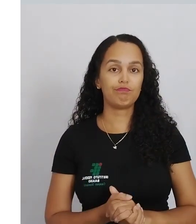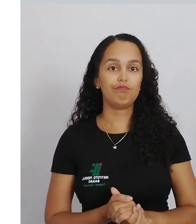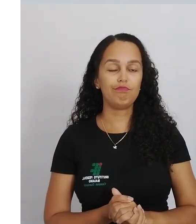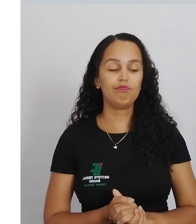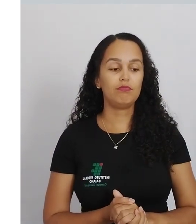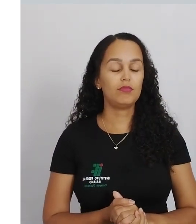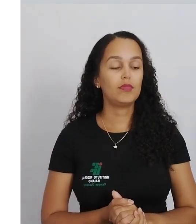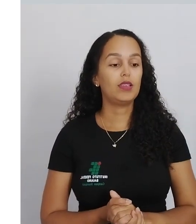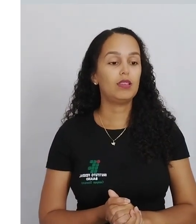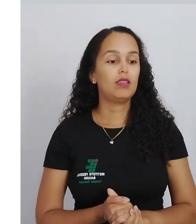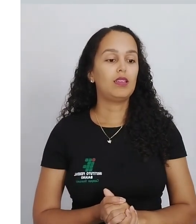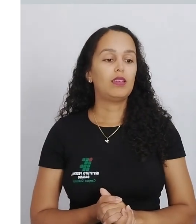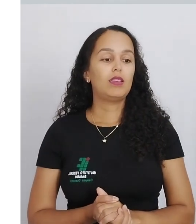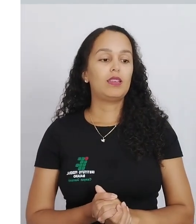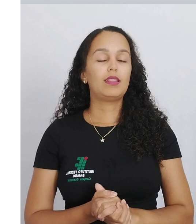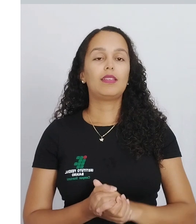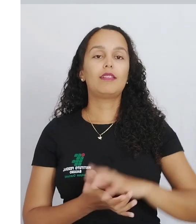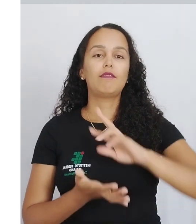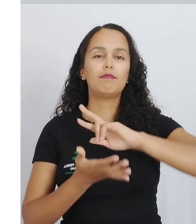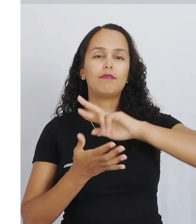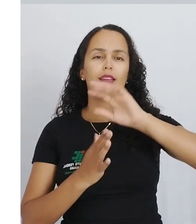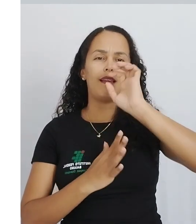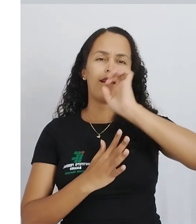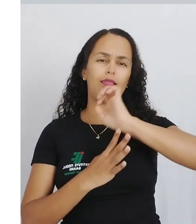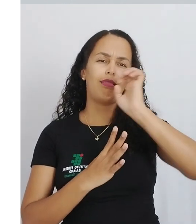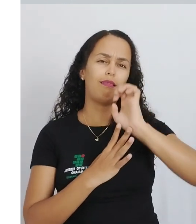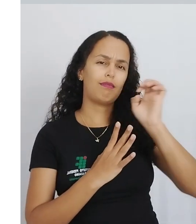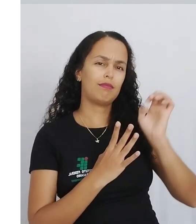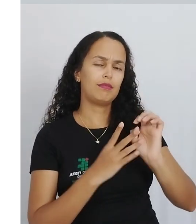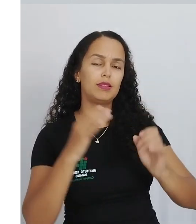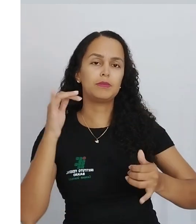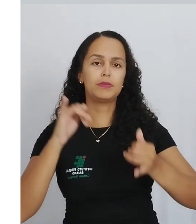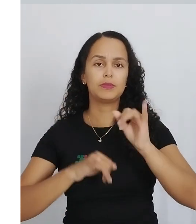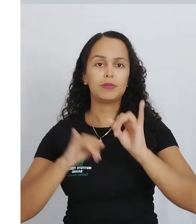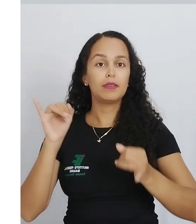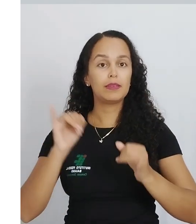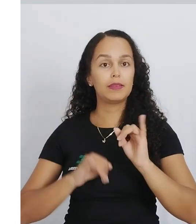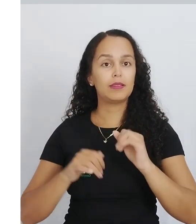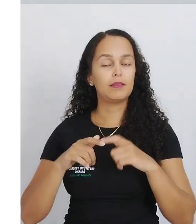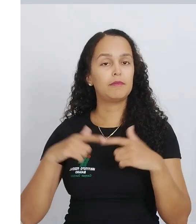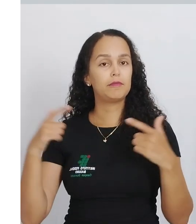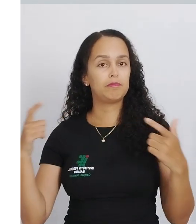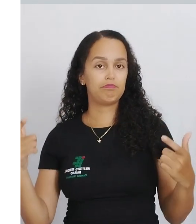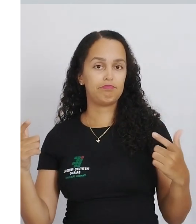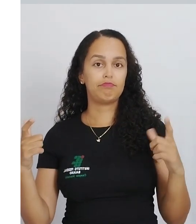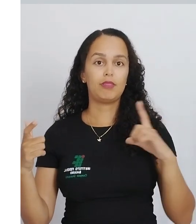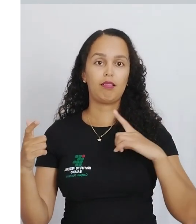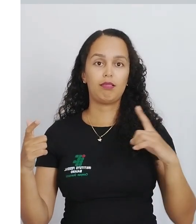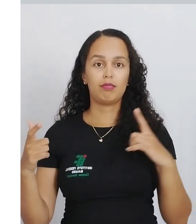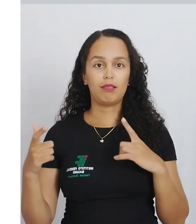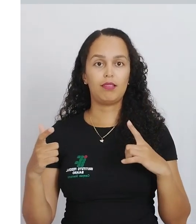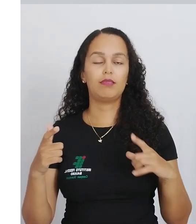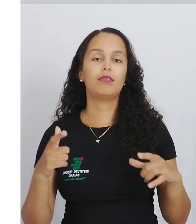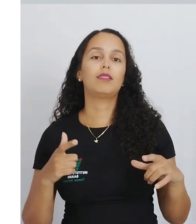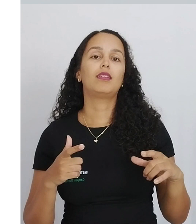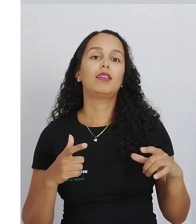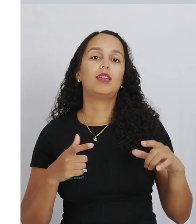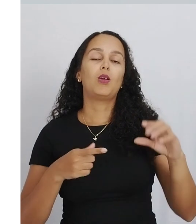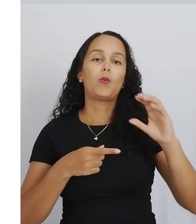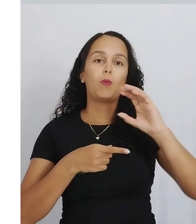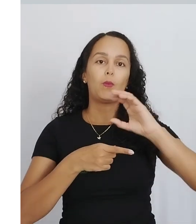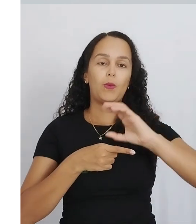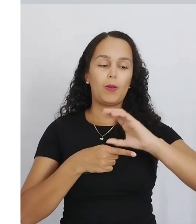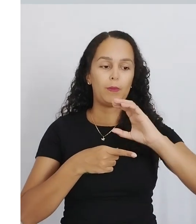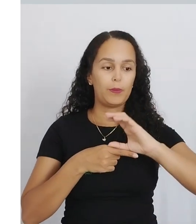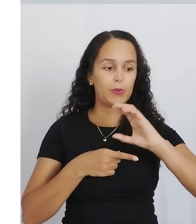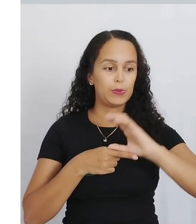Dos elementos químicos mais abundantes no corpo dos seres vivos, nós vamos ter o carbono, que